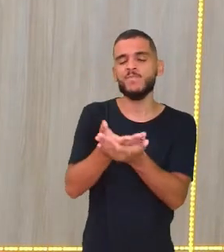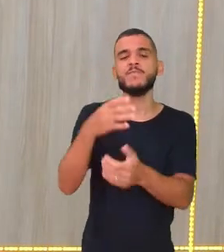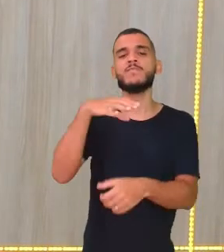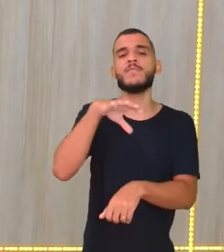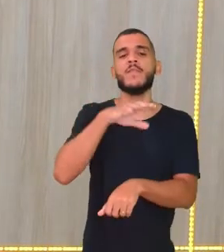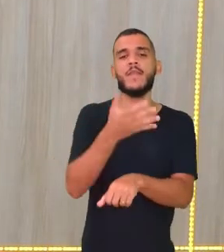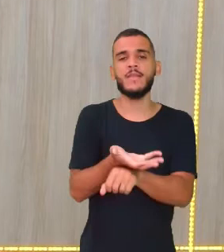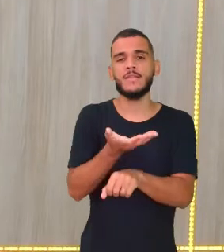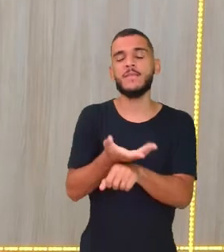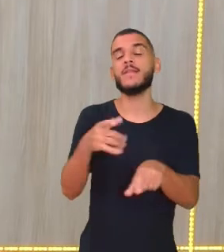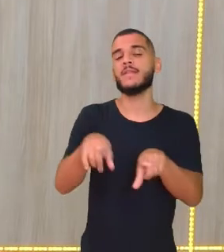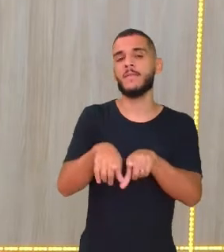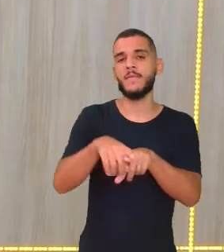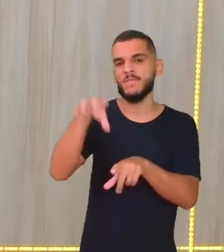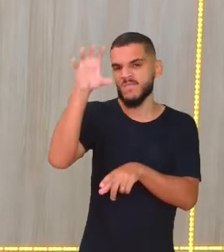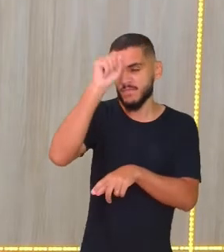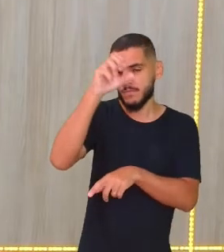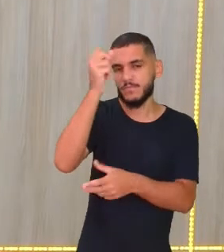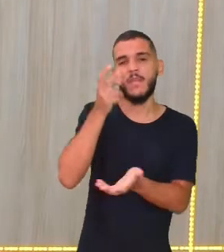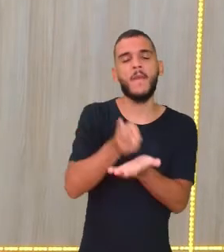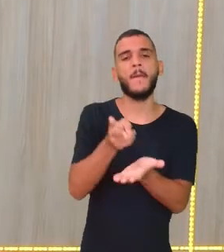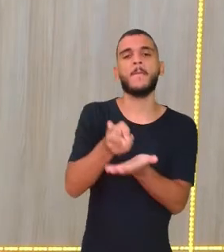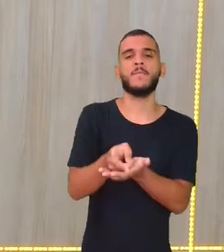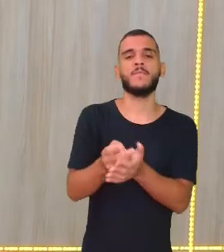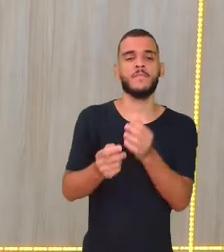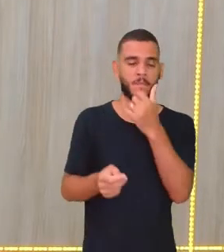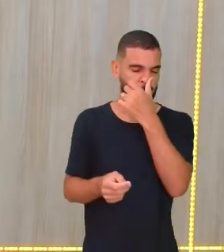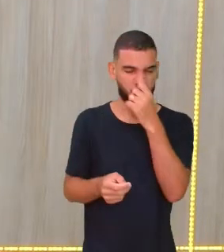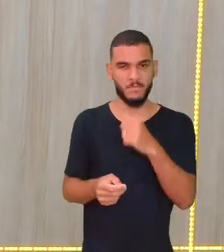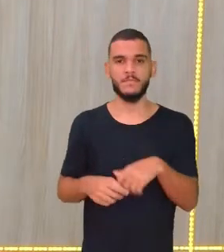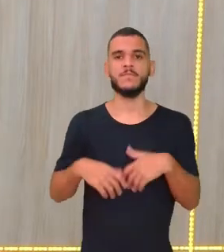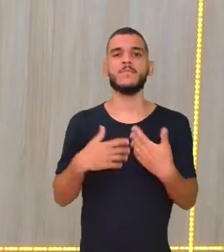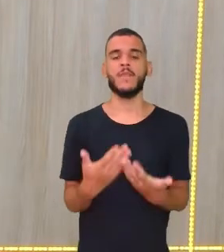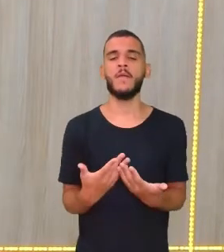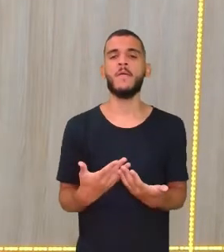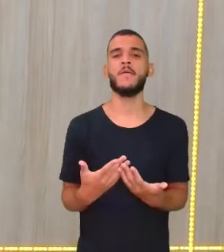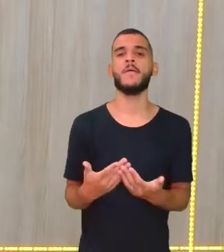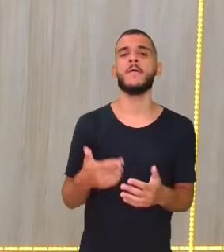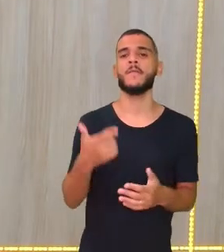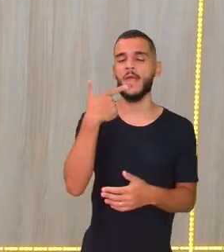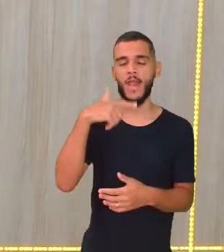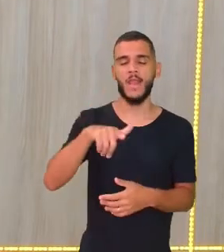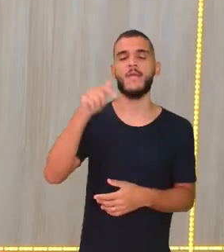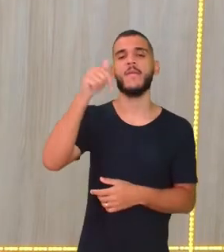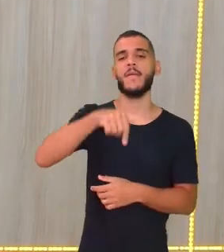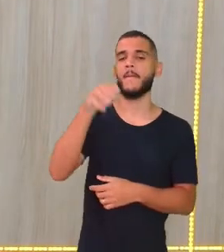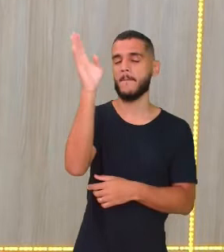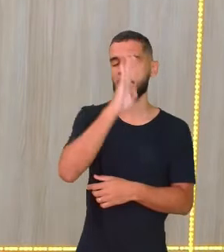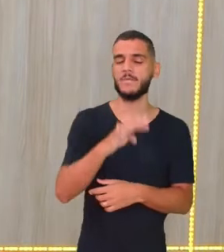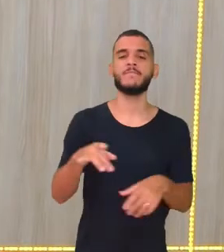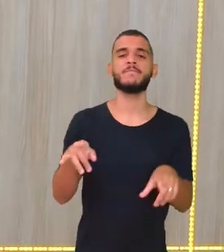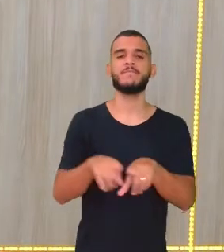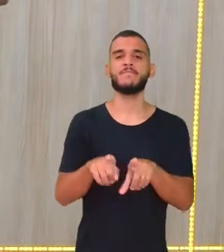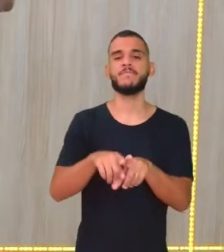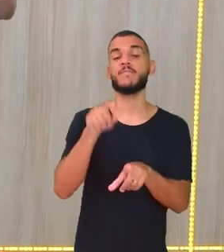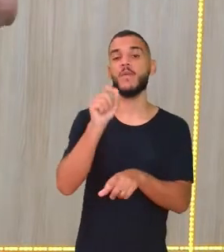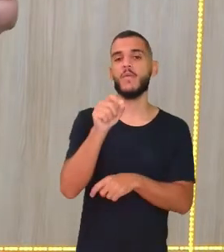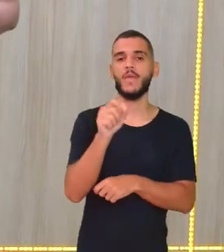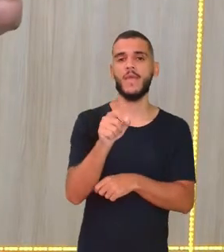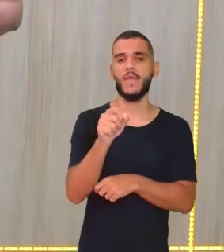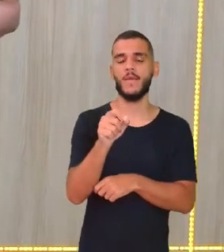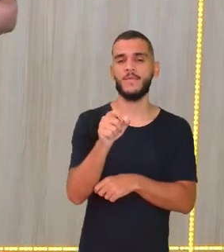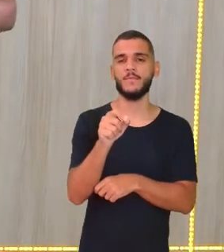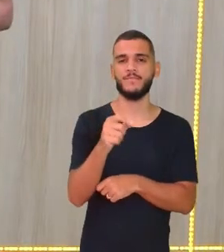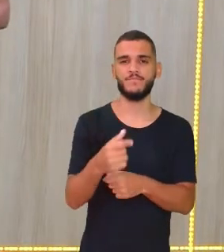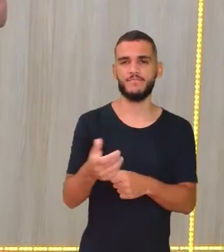de história e aprender ainda mais, né, sobre a história da nossa língua, a história do Brasil. Agora imagina aí o colonizador,